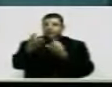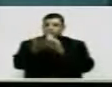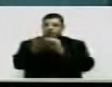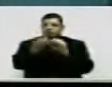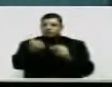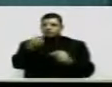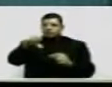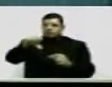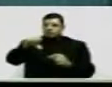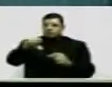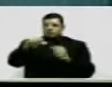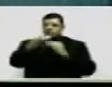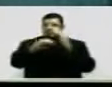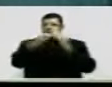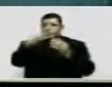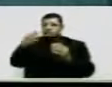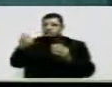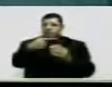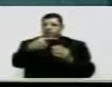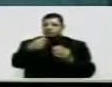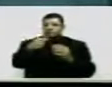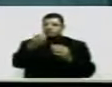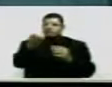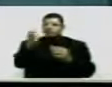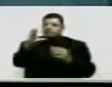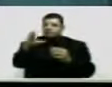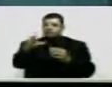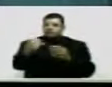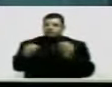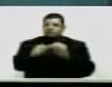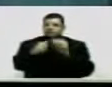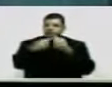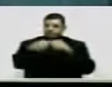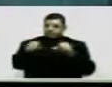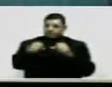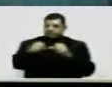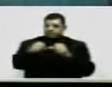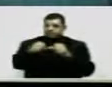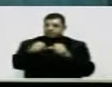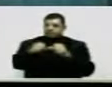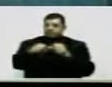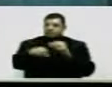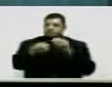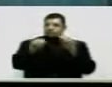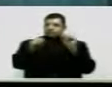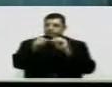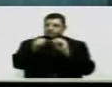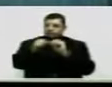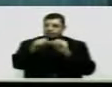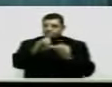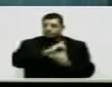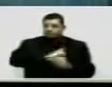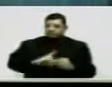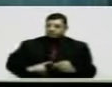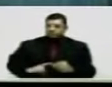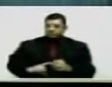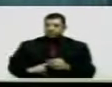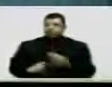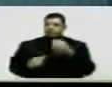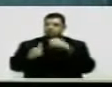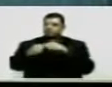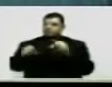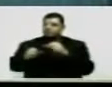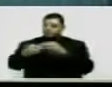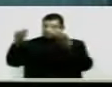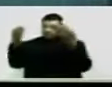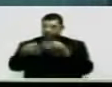artigo 19, inciso 13, alínea C, ele está com uma emenda feita pelo deputado Chico Preto, ele